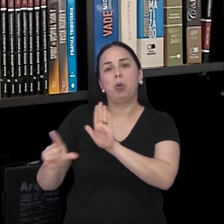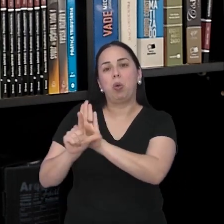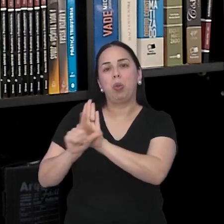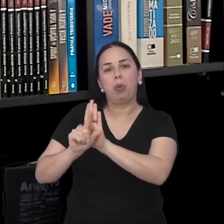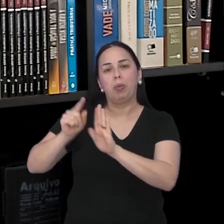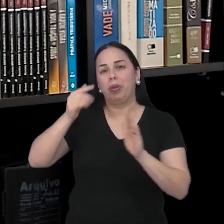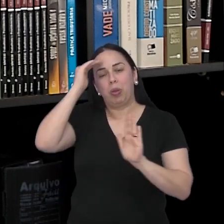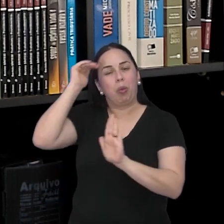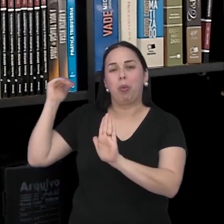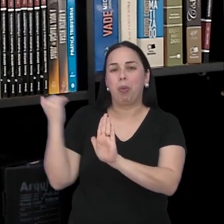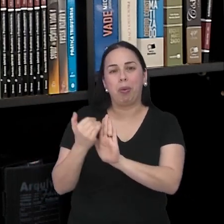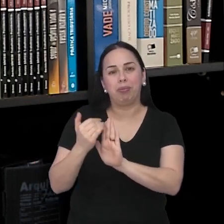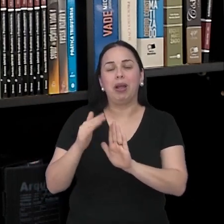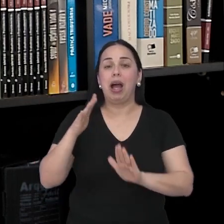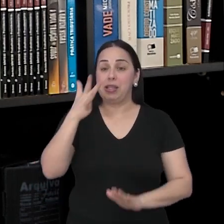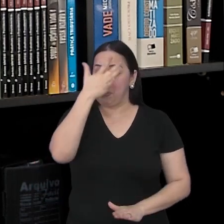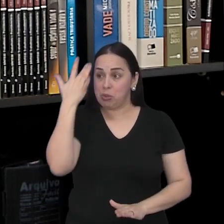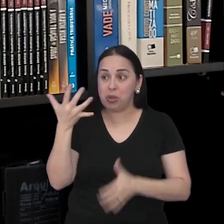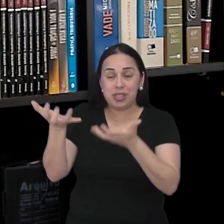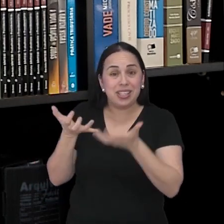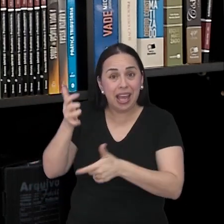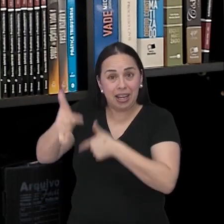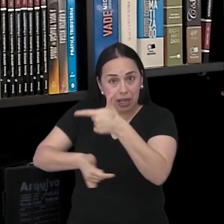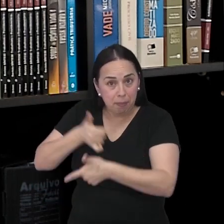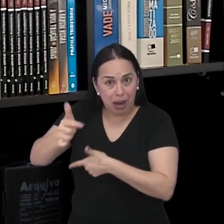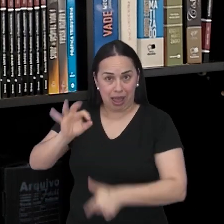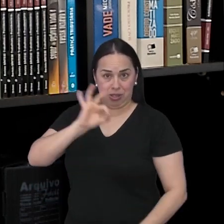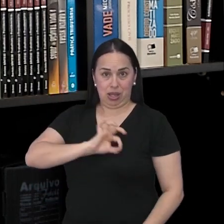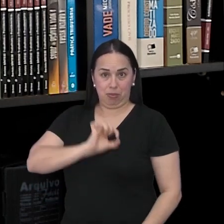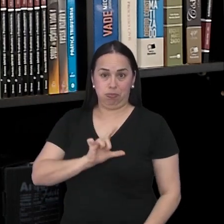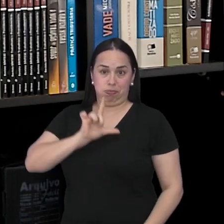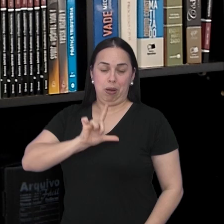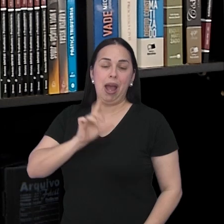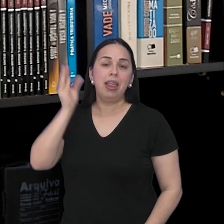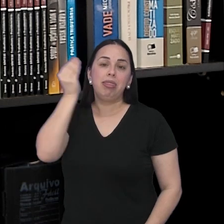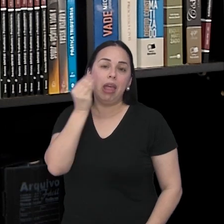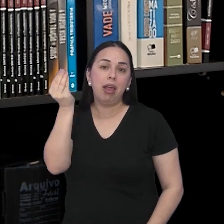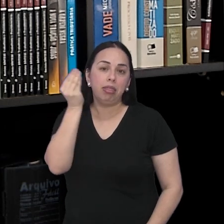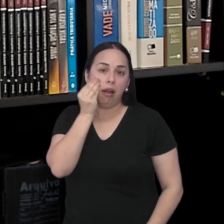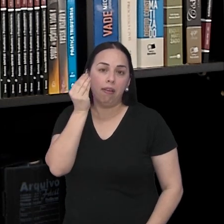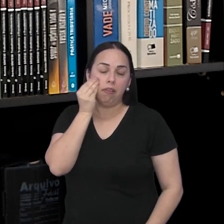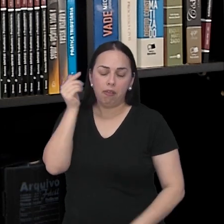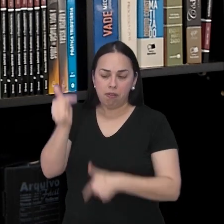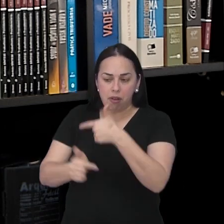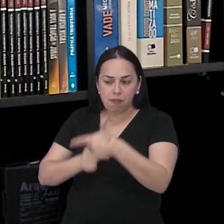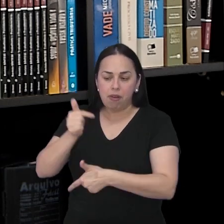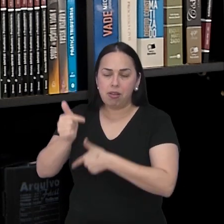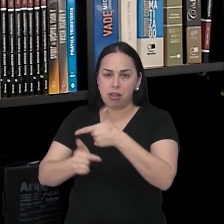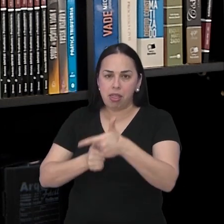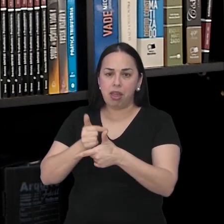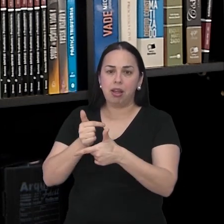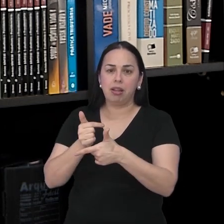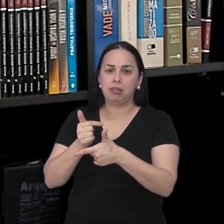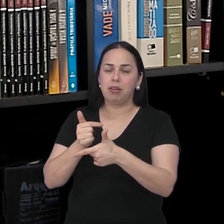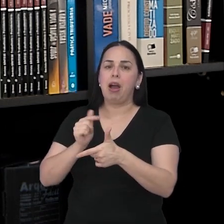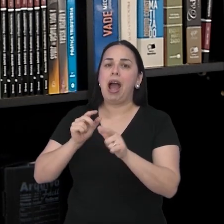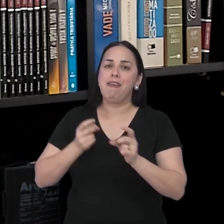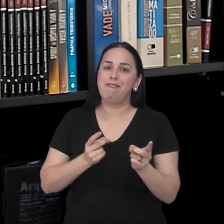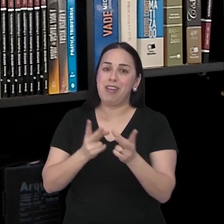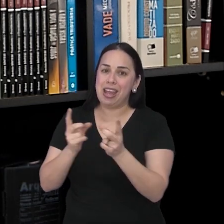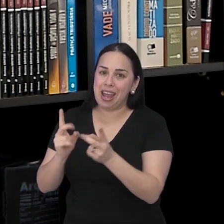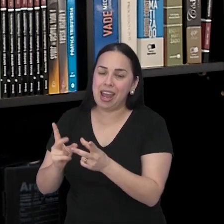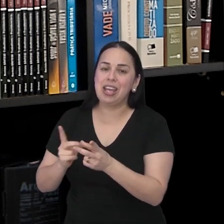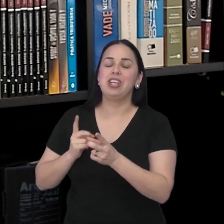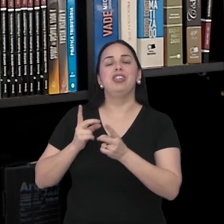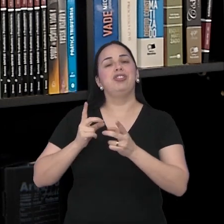infelizmente, algumas são contrárias à lei. Muitas pessoas querem trabalhar, receber mais e, por isso, tentam fazer